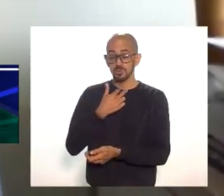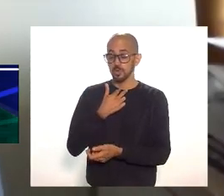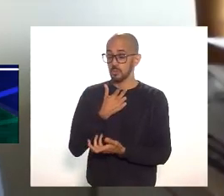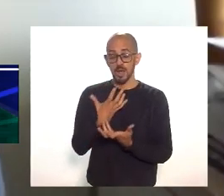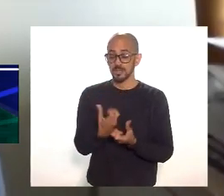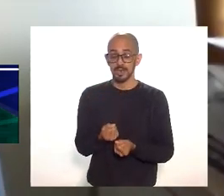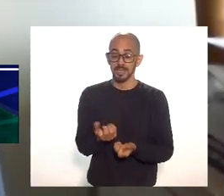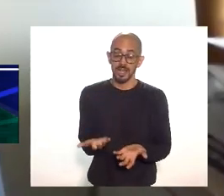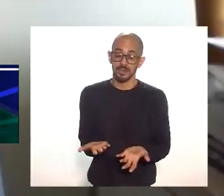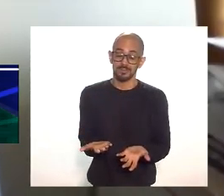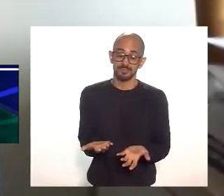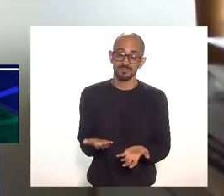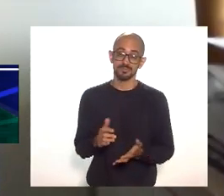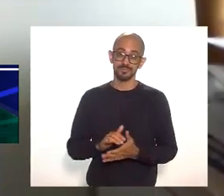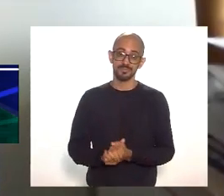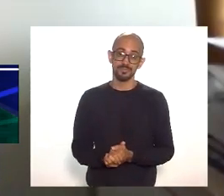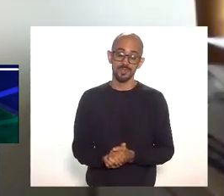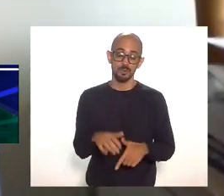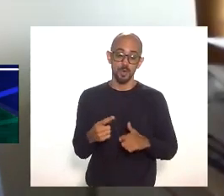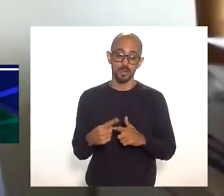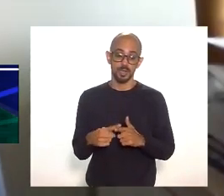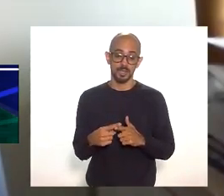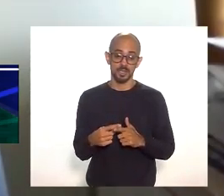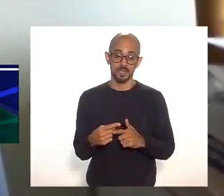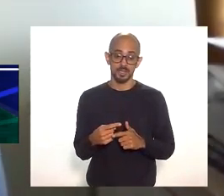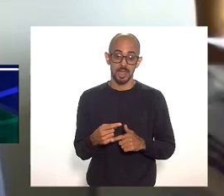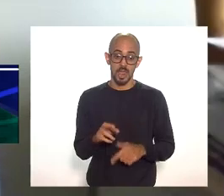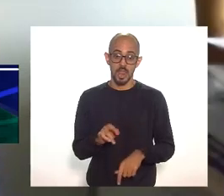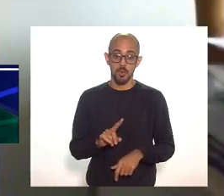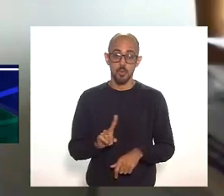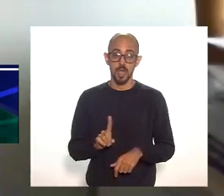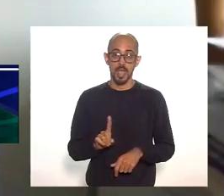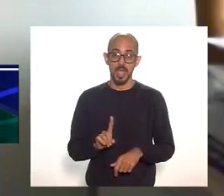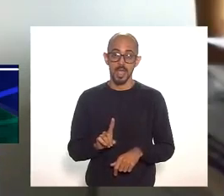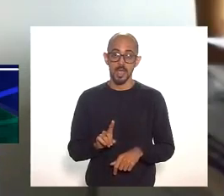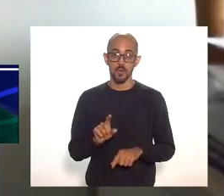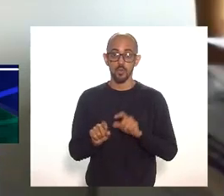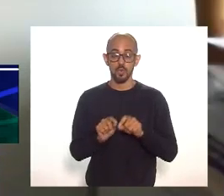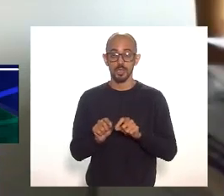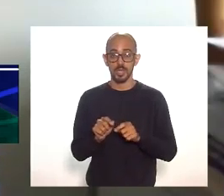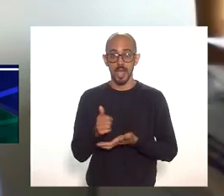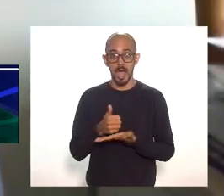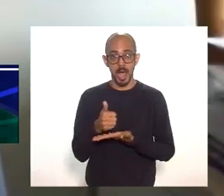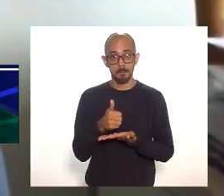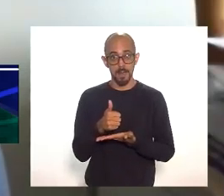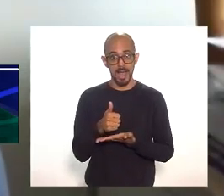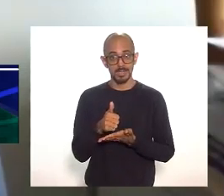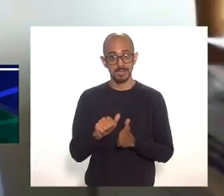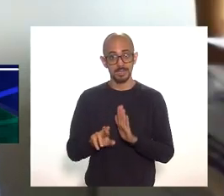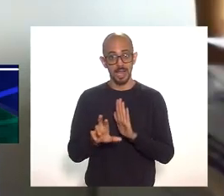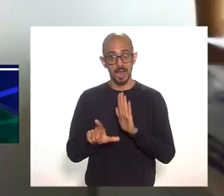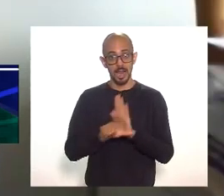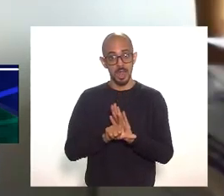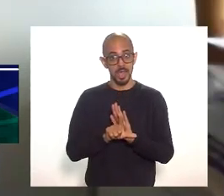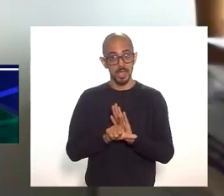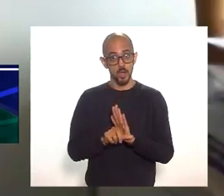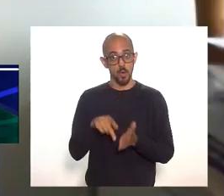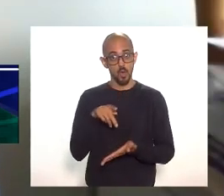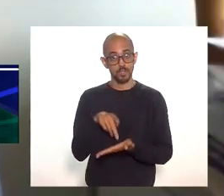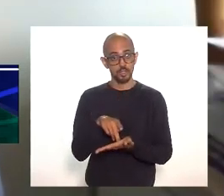inadmissível, porque não é este o princípio que rege a lei original, nem é